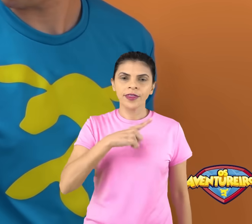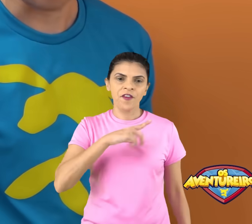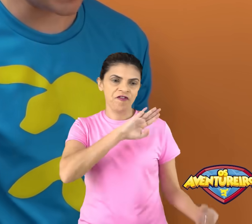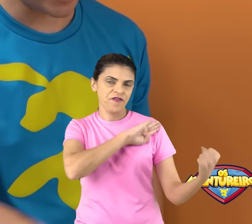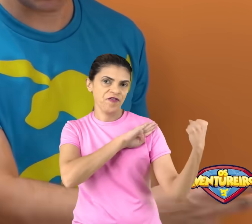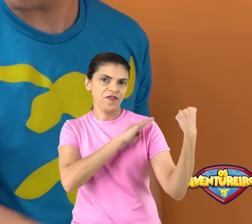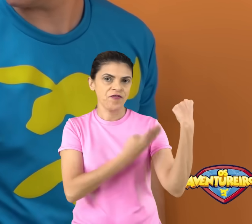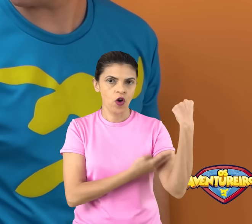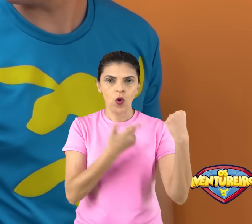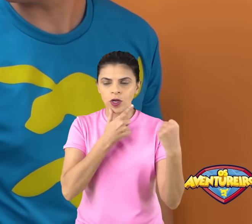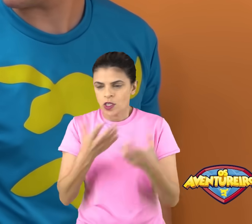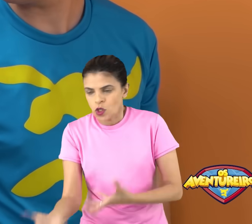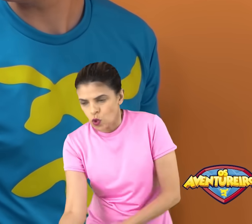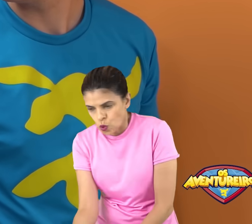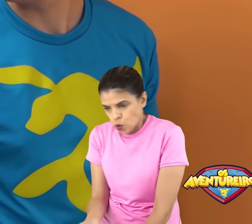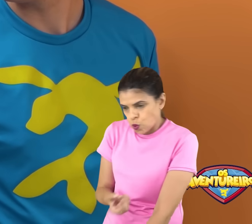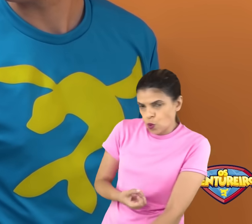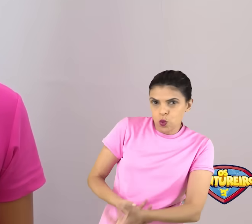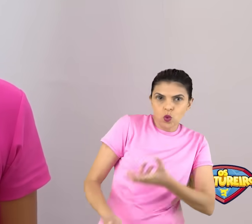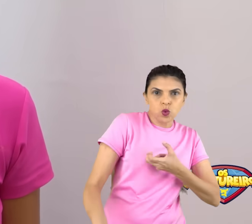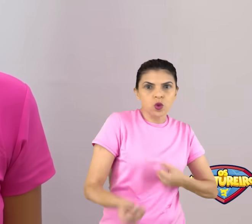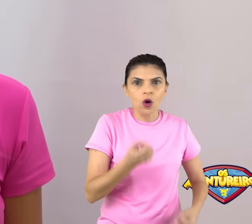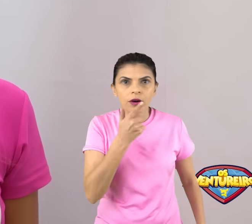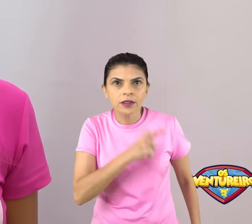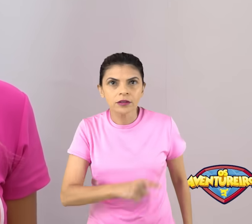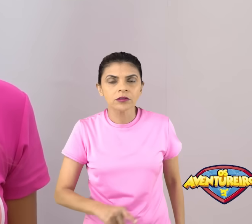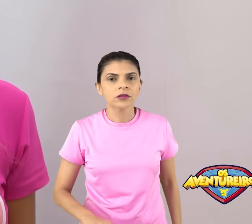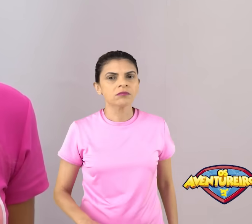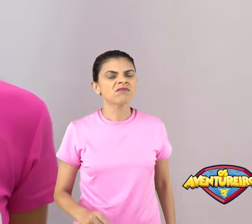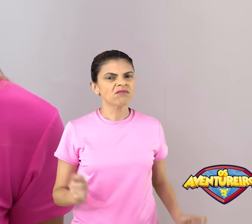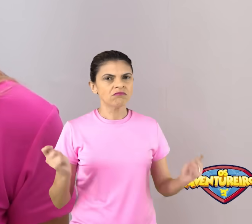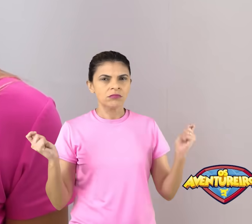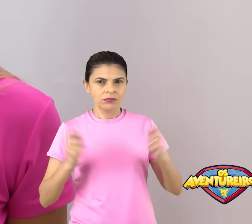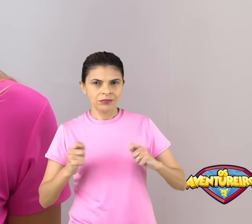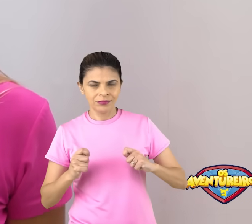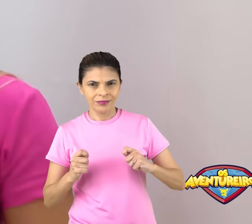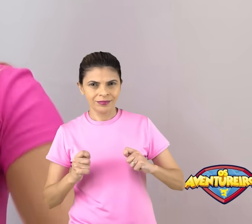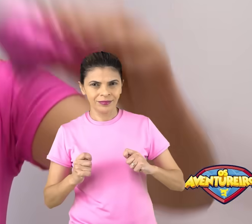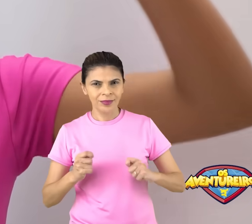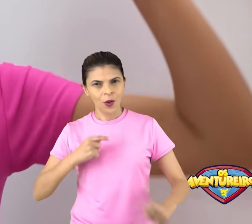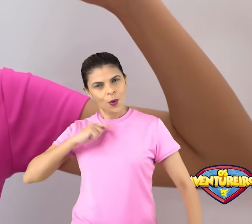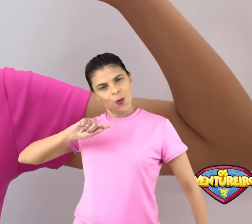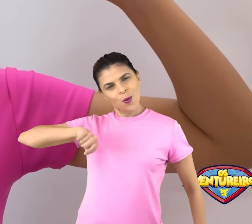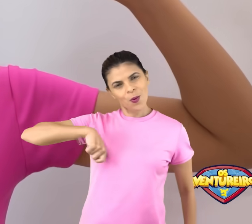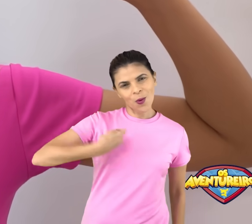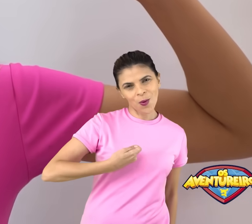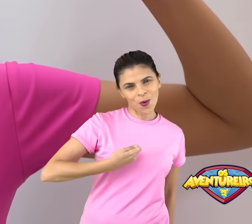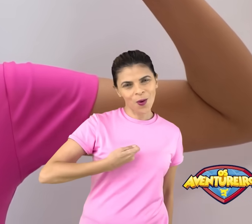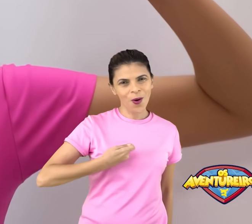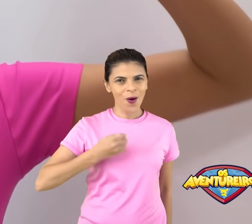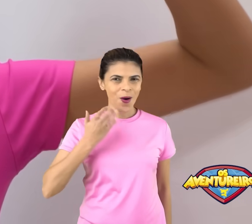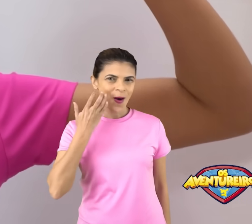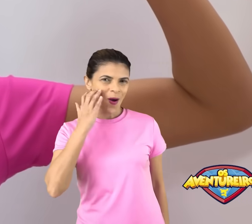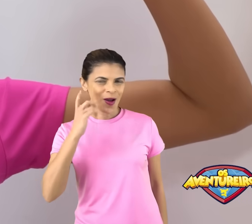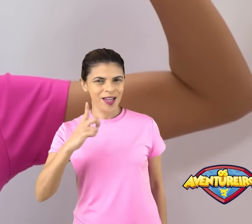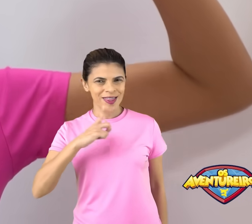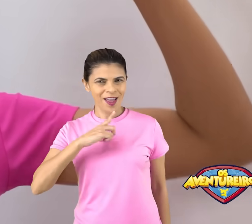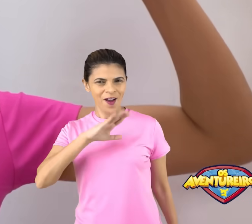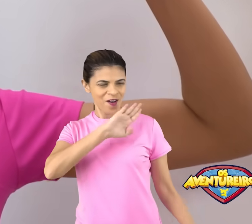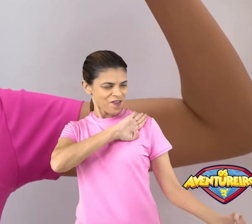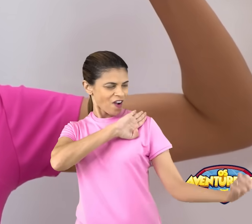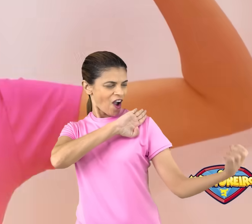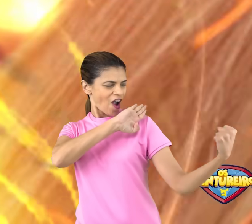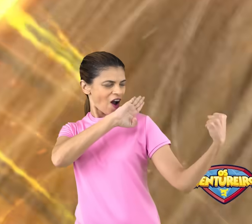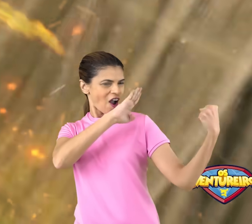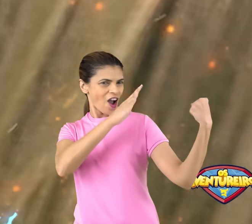força. Consegue tirar eles dois de lá? Acho que sim. Eu sou a aventureira rosa e eu tenho a